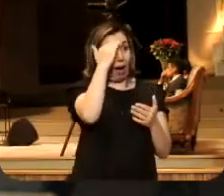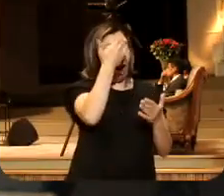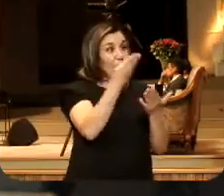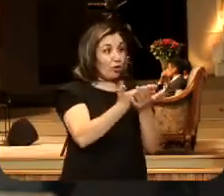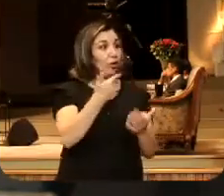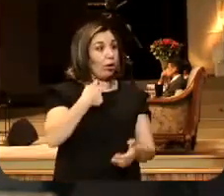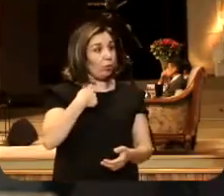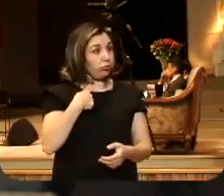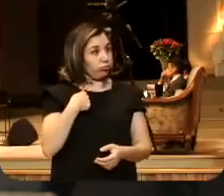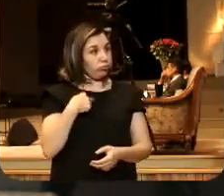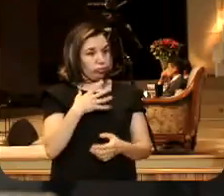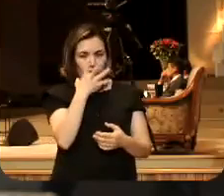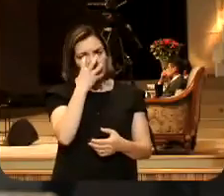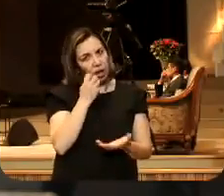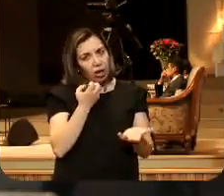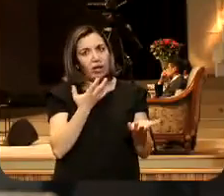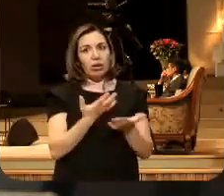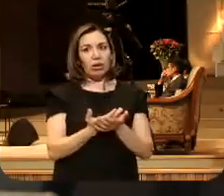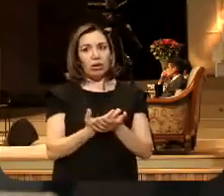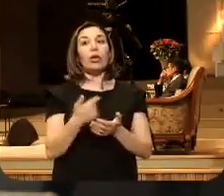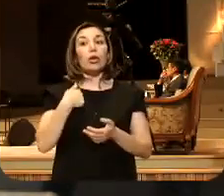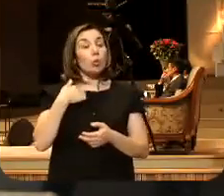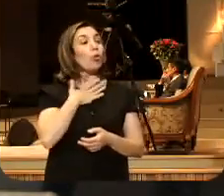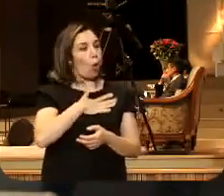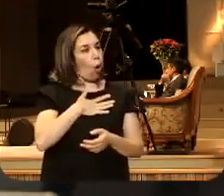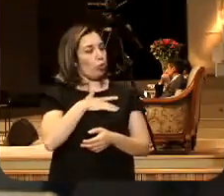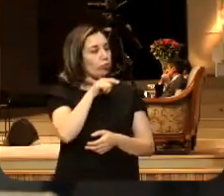poder prestar contas.